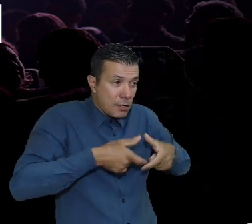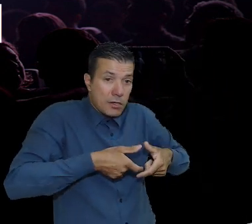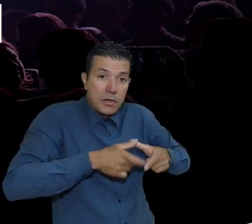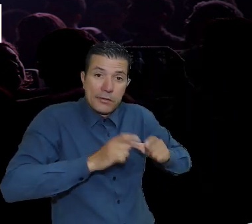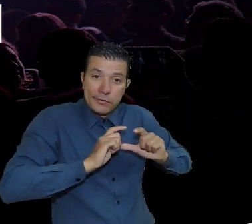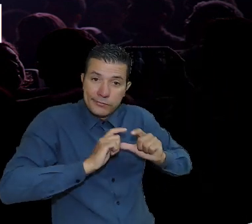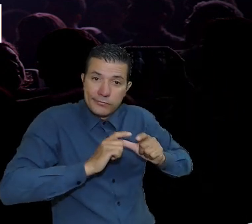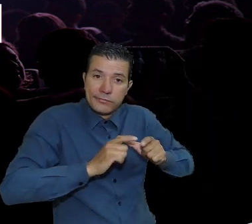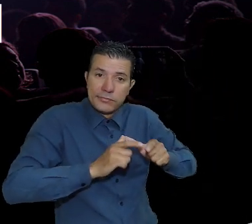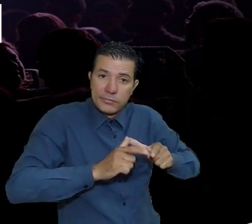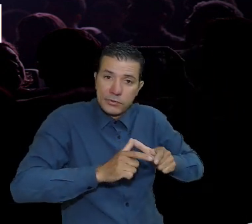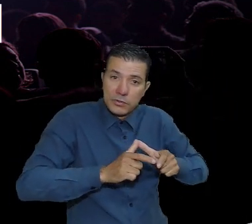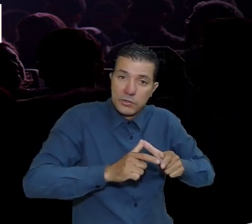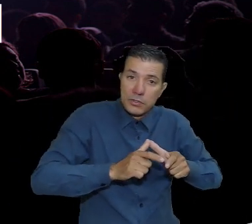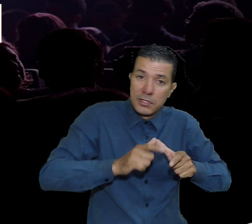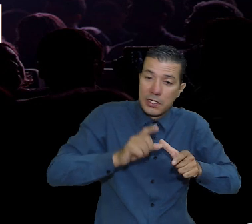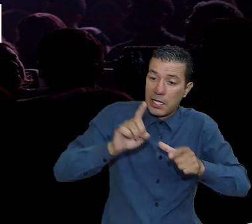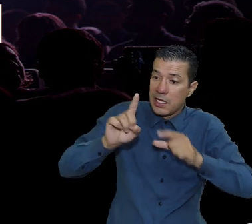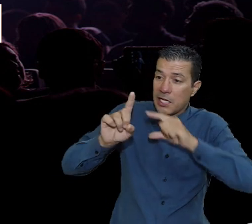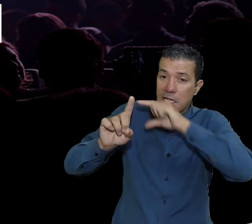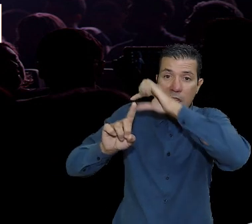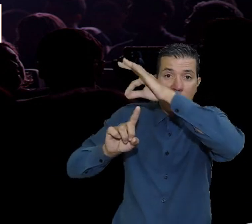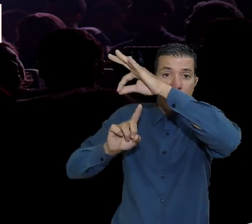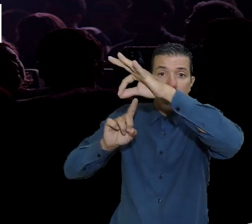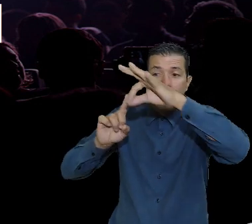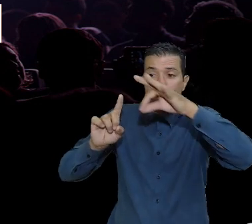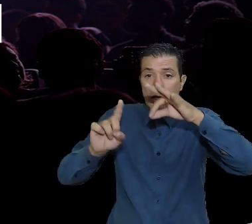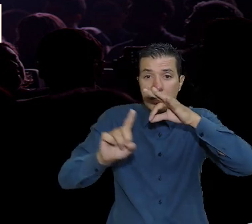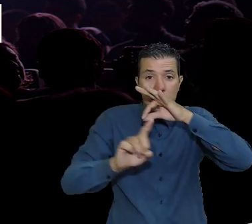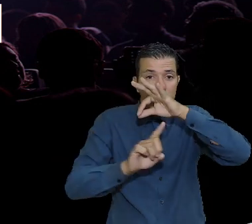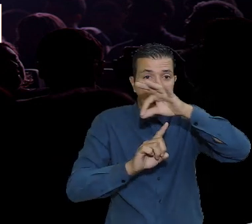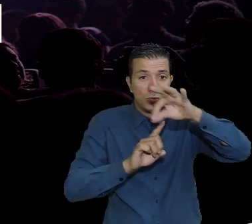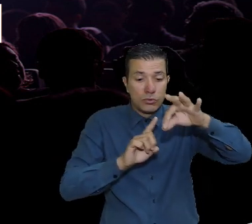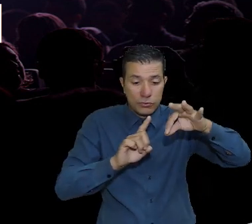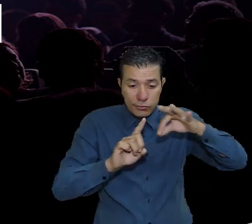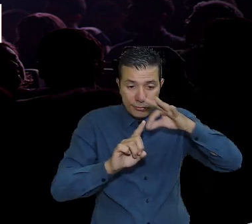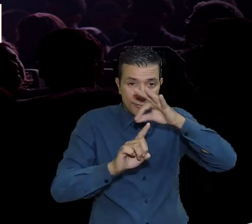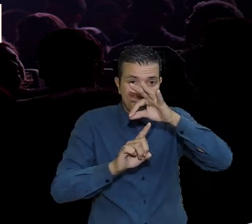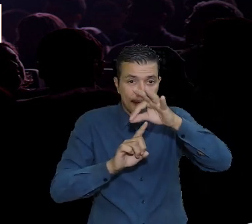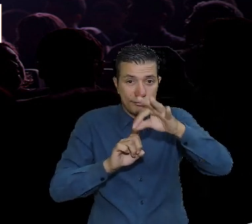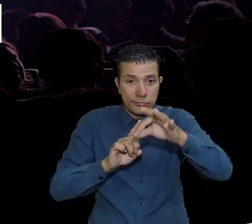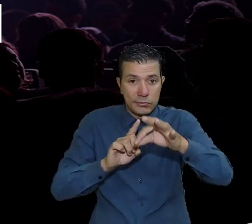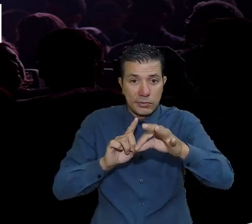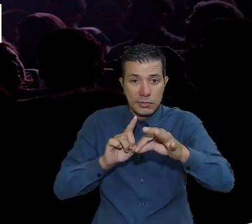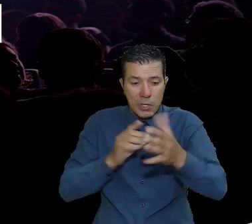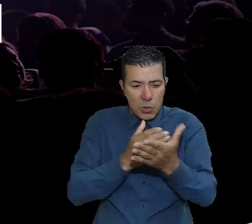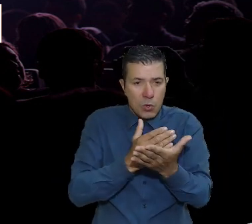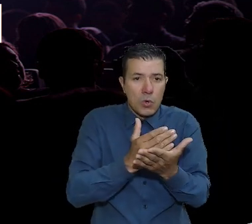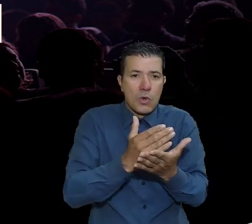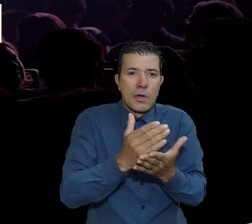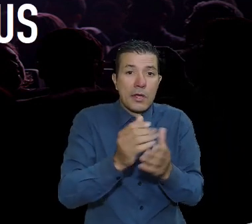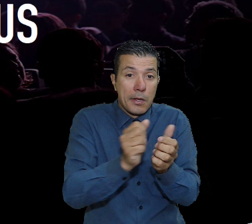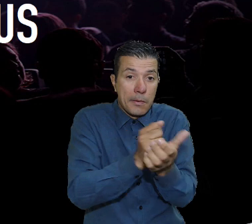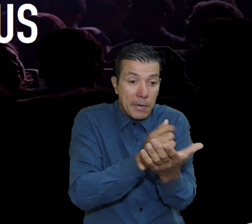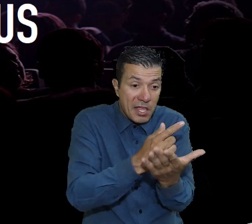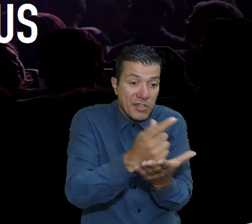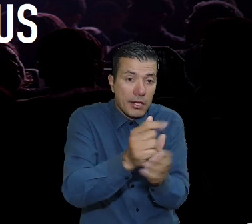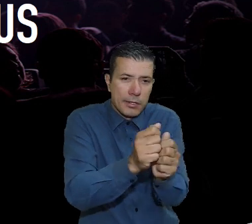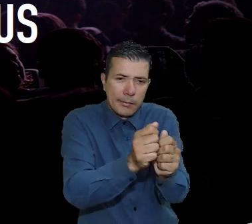Israel, Santo Redentor, começo e o